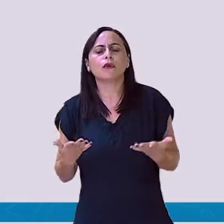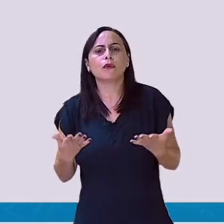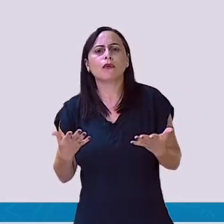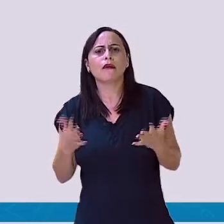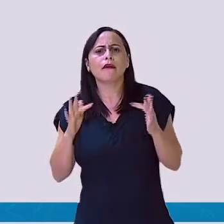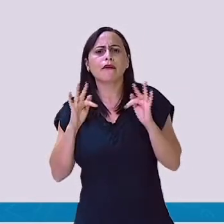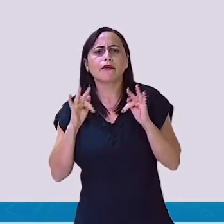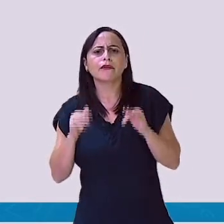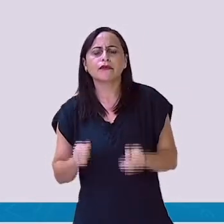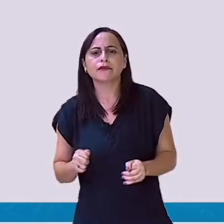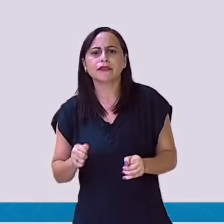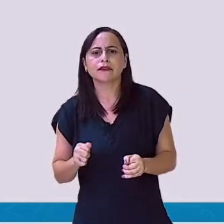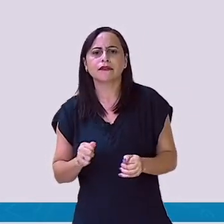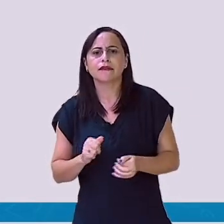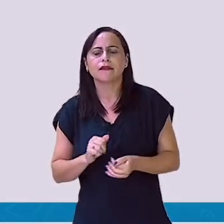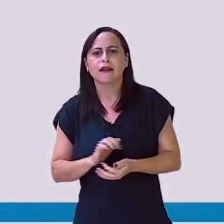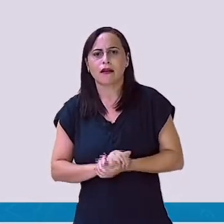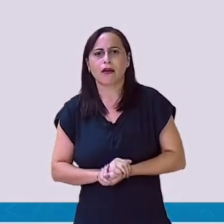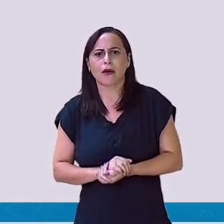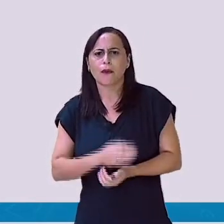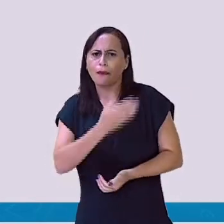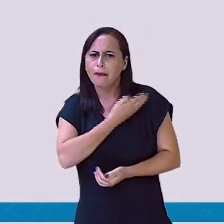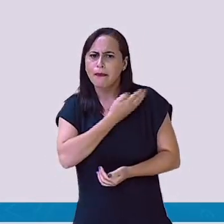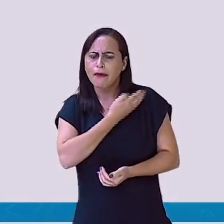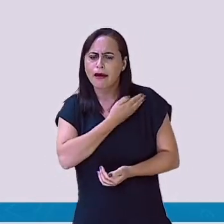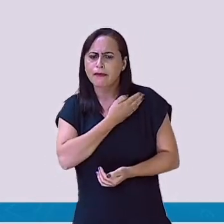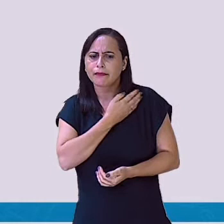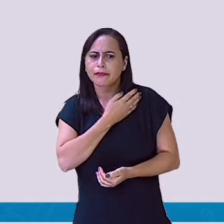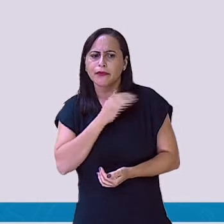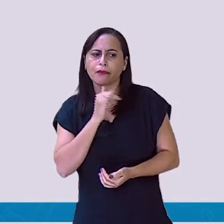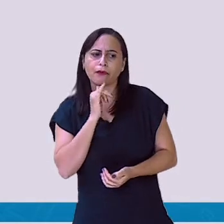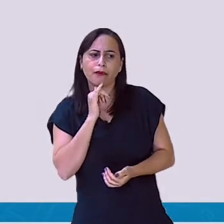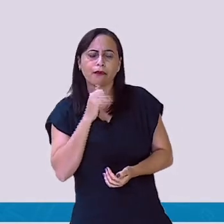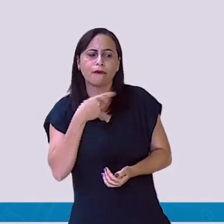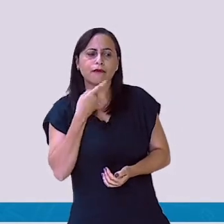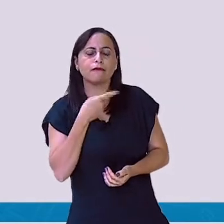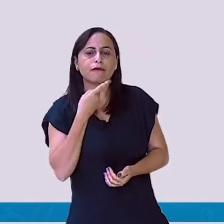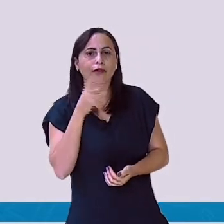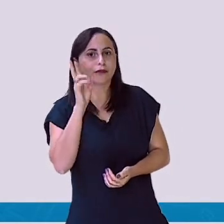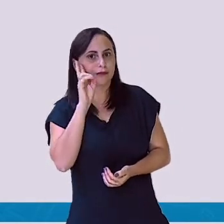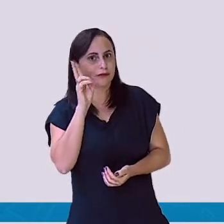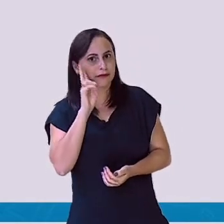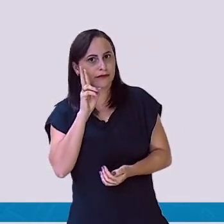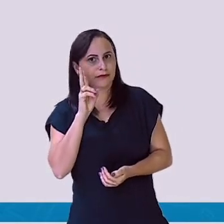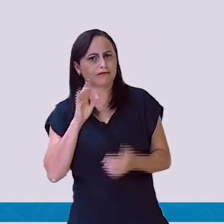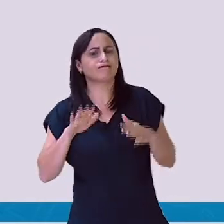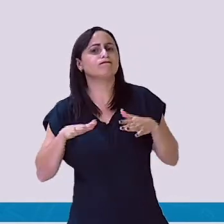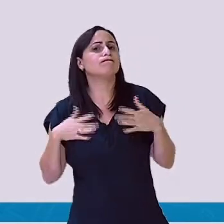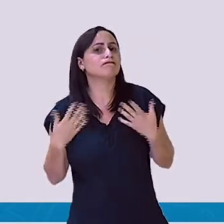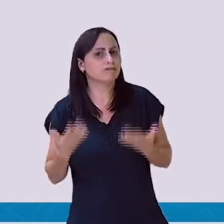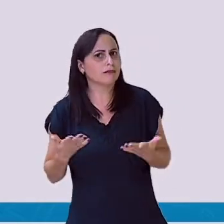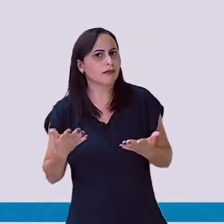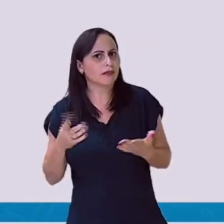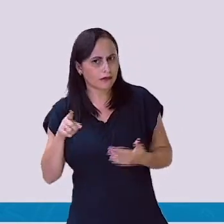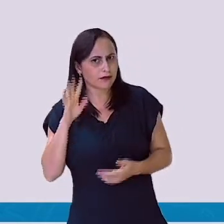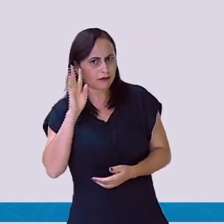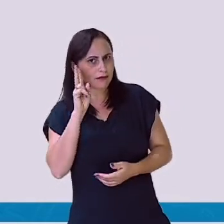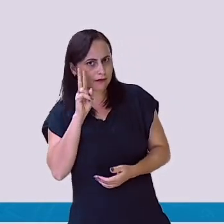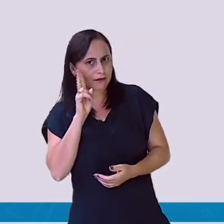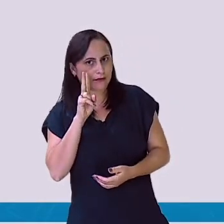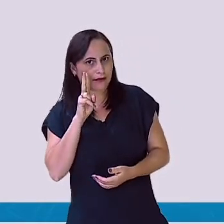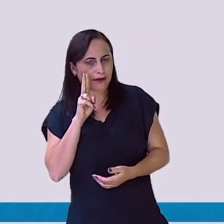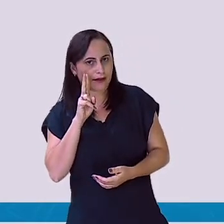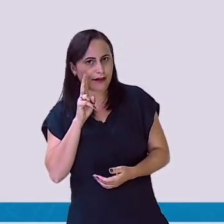que Célio deu à história? Qual foi o final que o Célio deu? Vocês lembram quando a